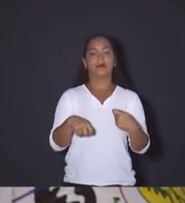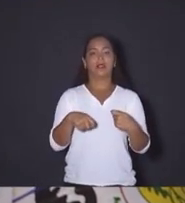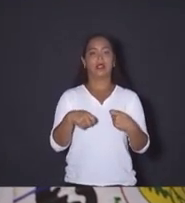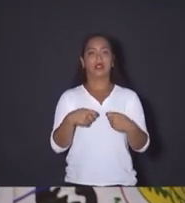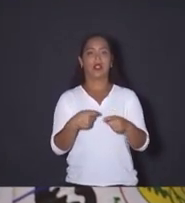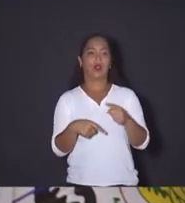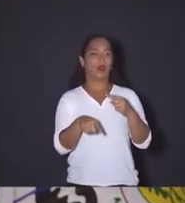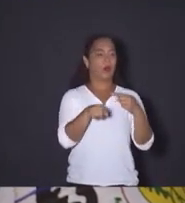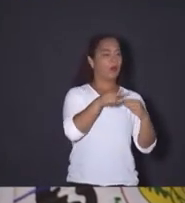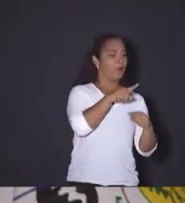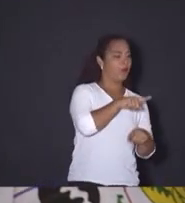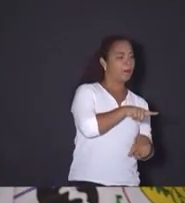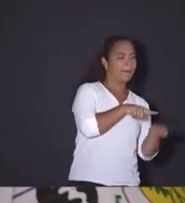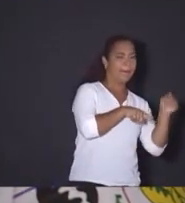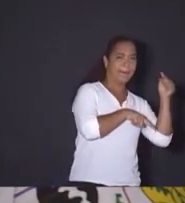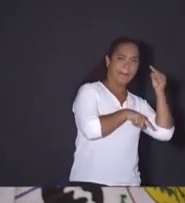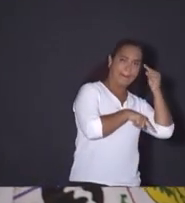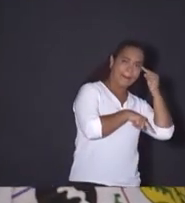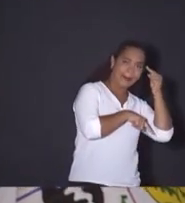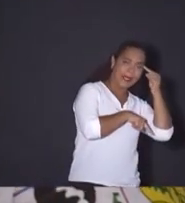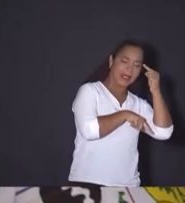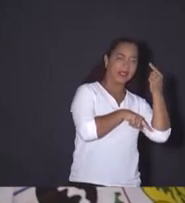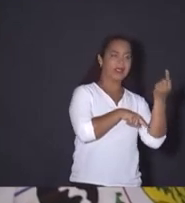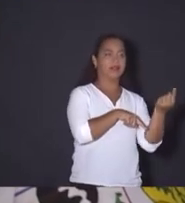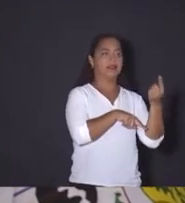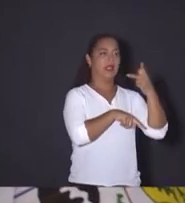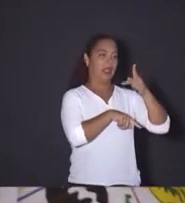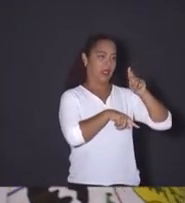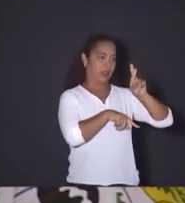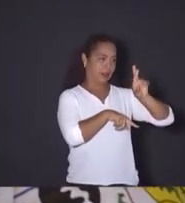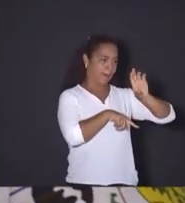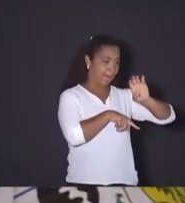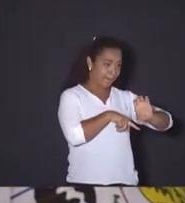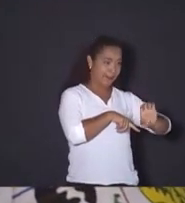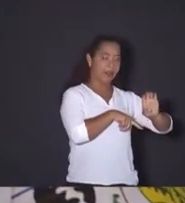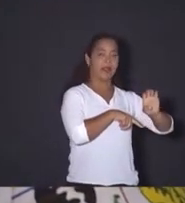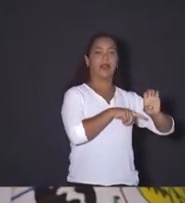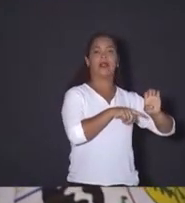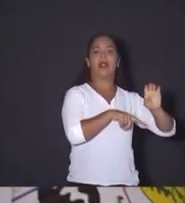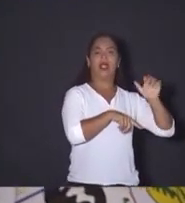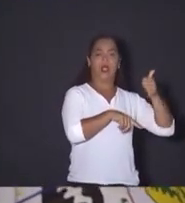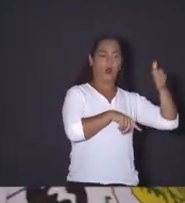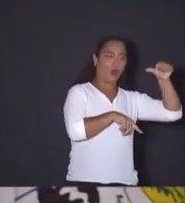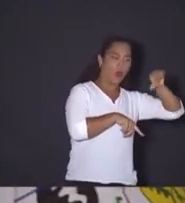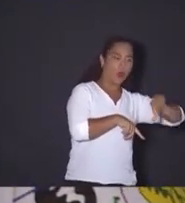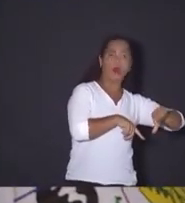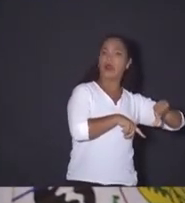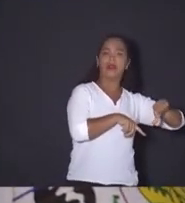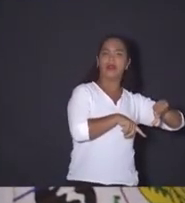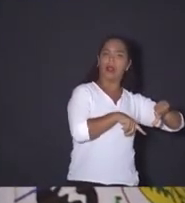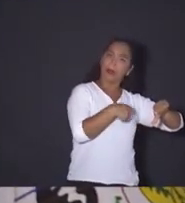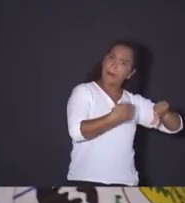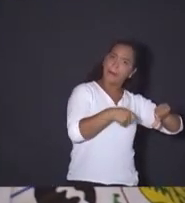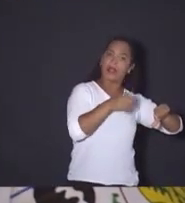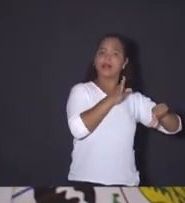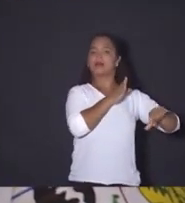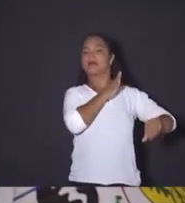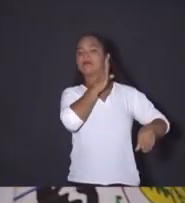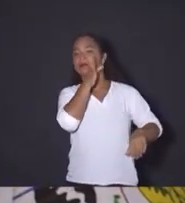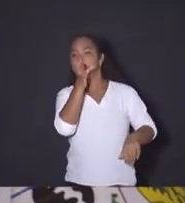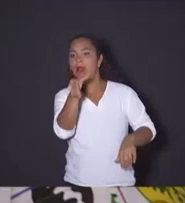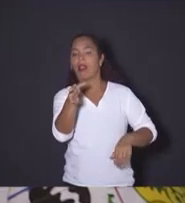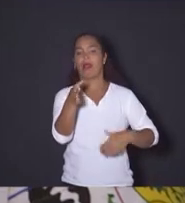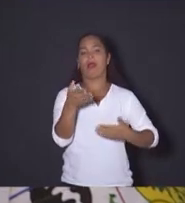ter uma concepção é prévia e ruim do que nós somos que vá verdadeiramente conhecer vai